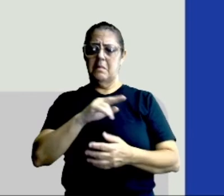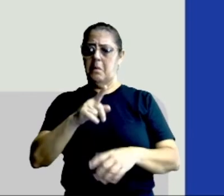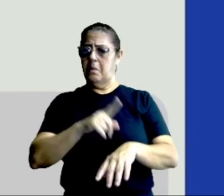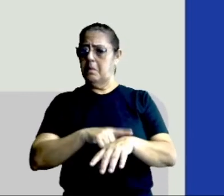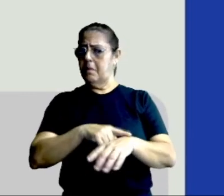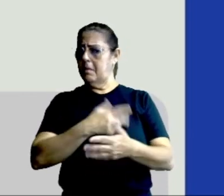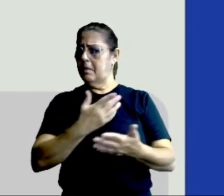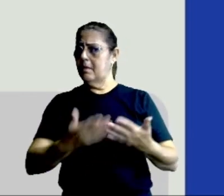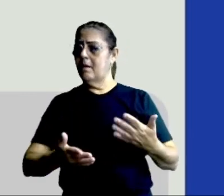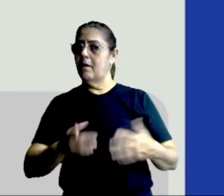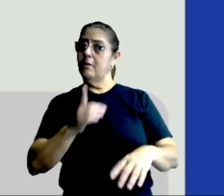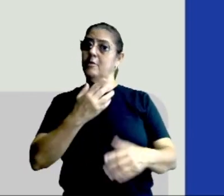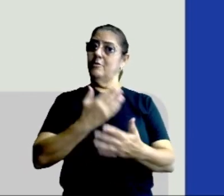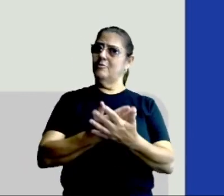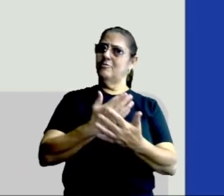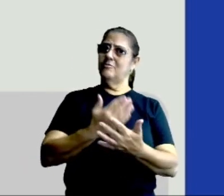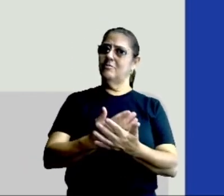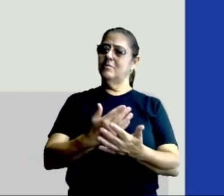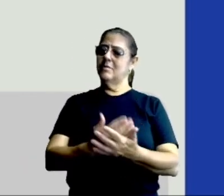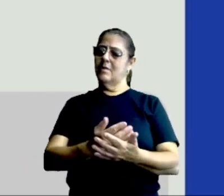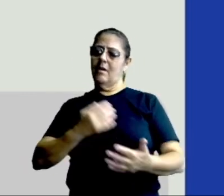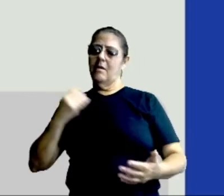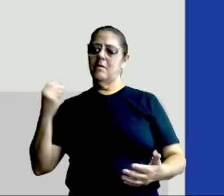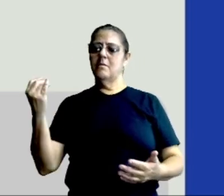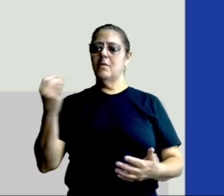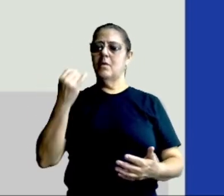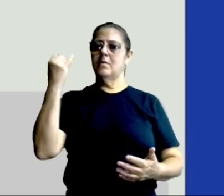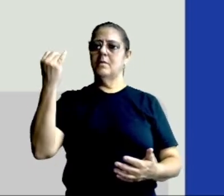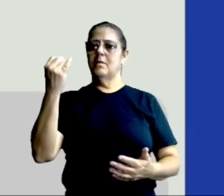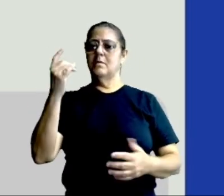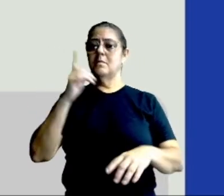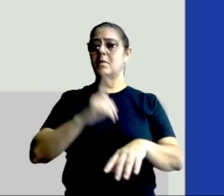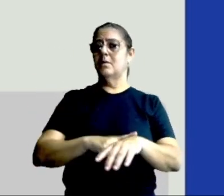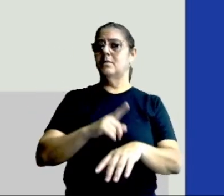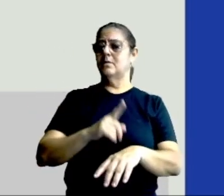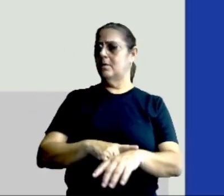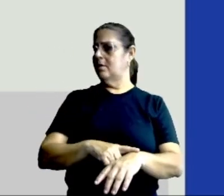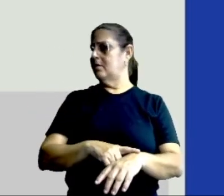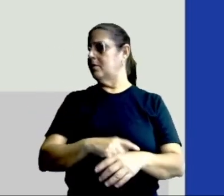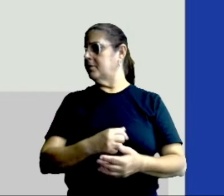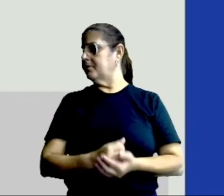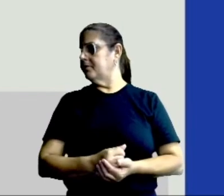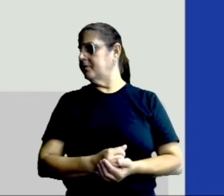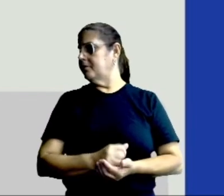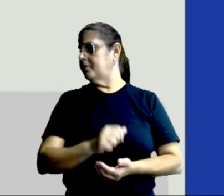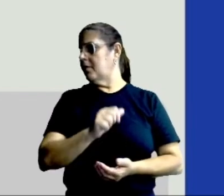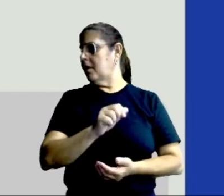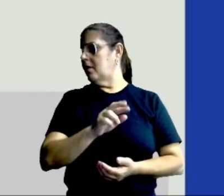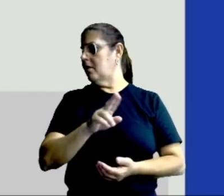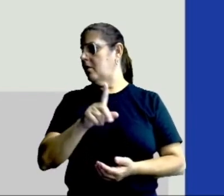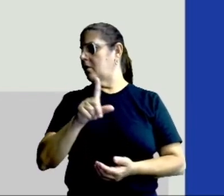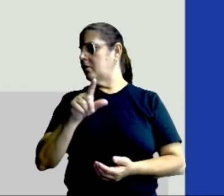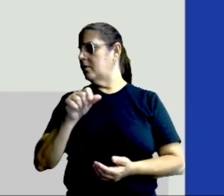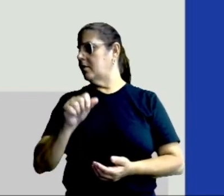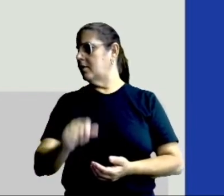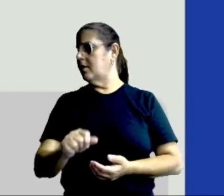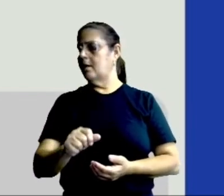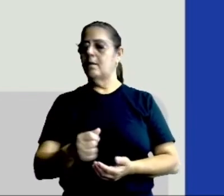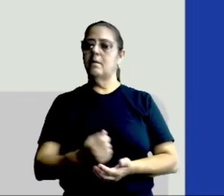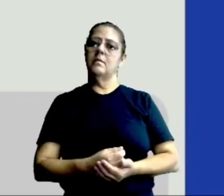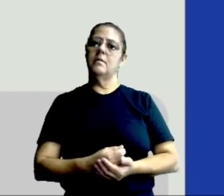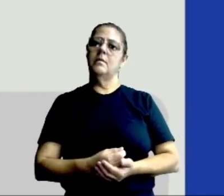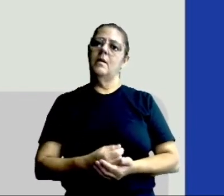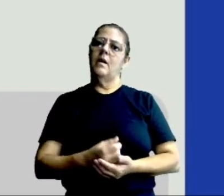perder tempo estudar é investir tempo então quem fala isso é Arruda EA reflexão que e para